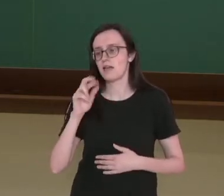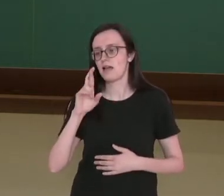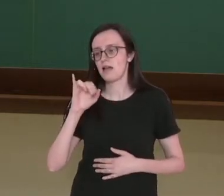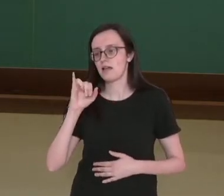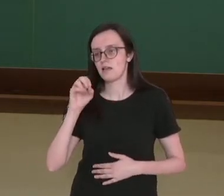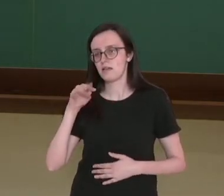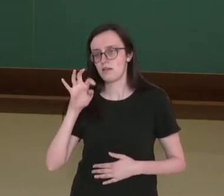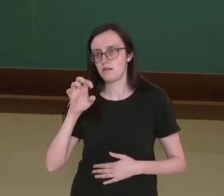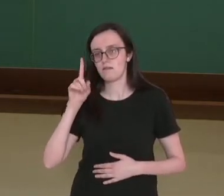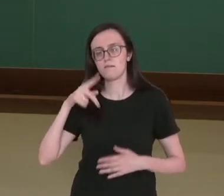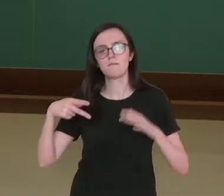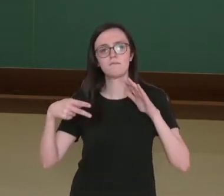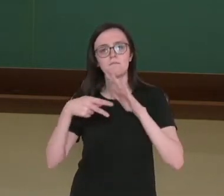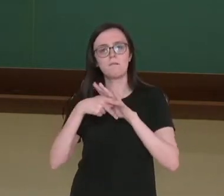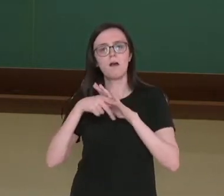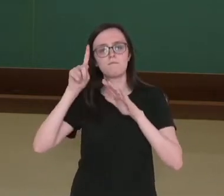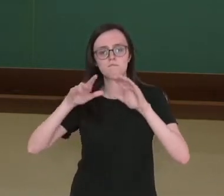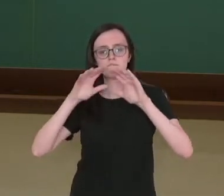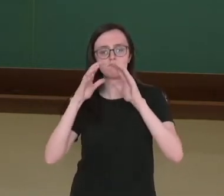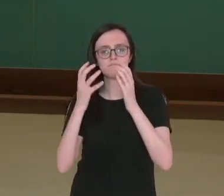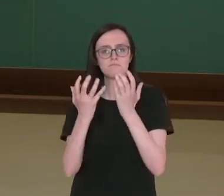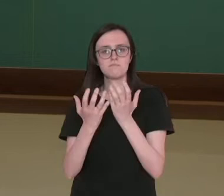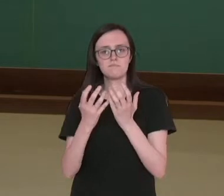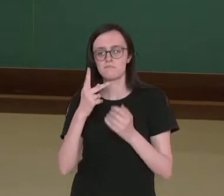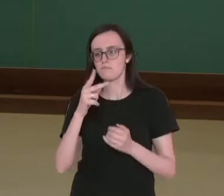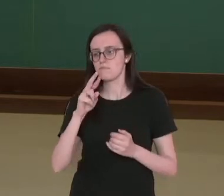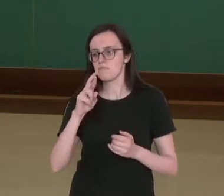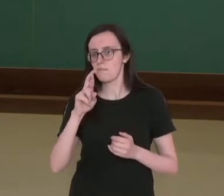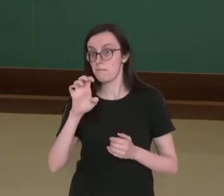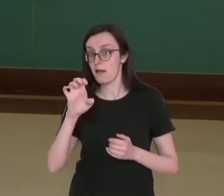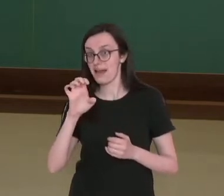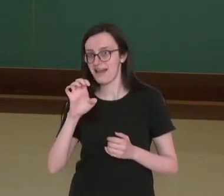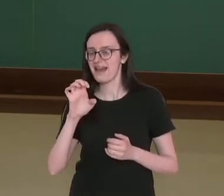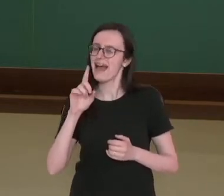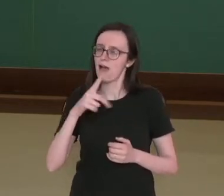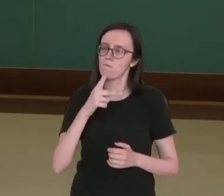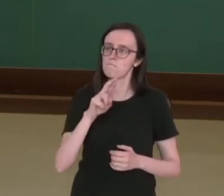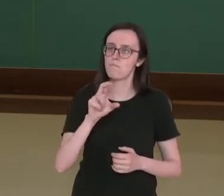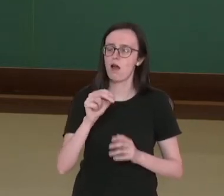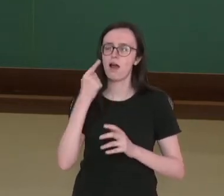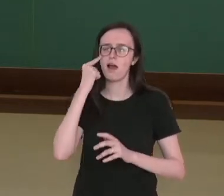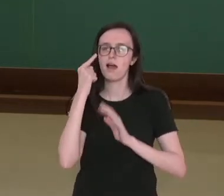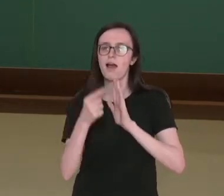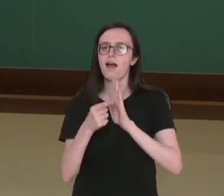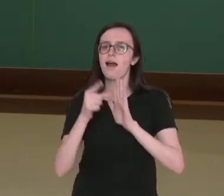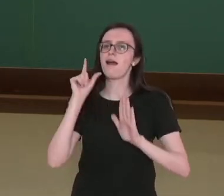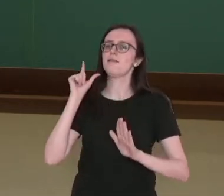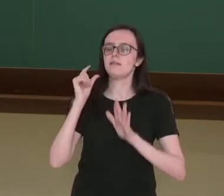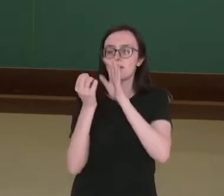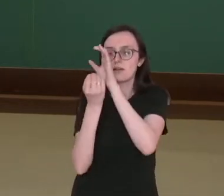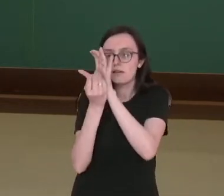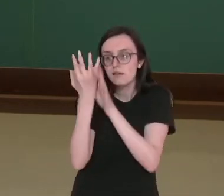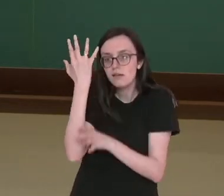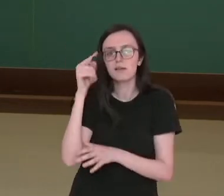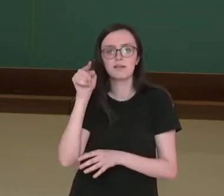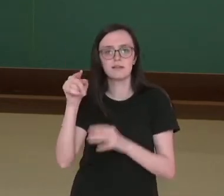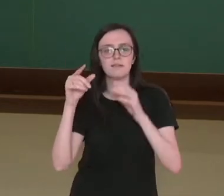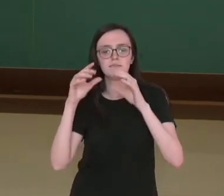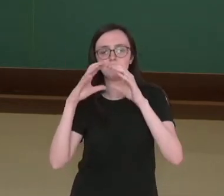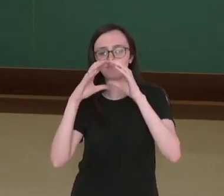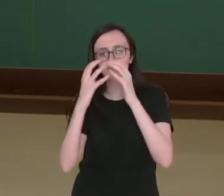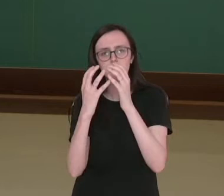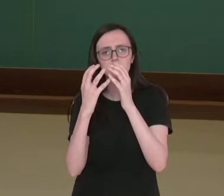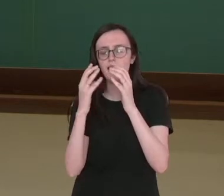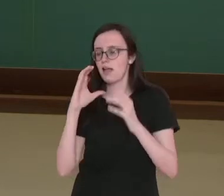membrana, vem de carioteca. Então, antes são as células que vieram antes de surgir essa carioteca. O que é